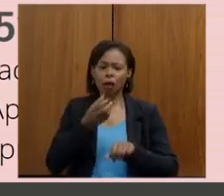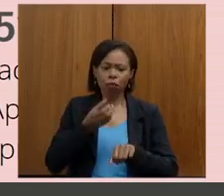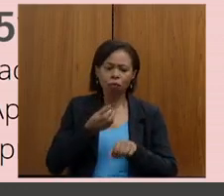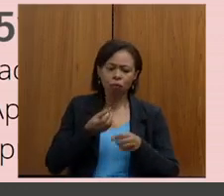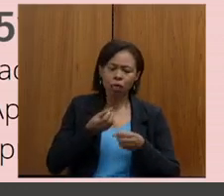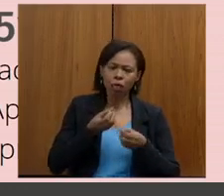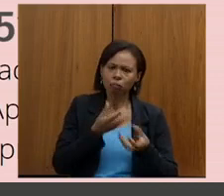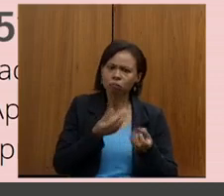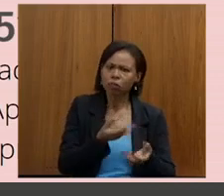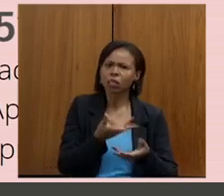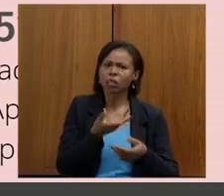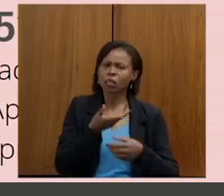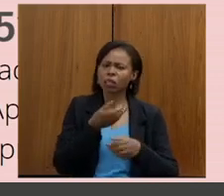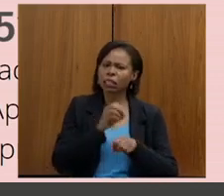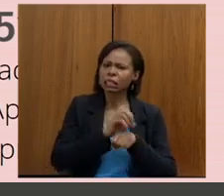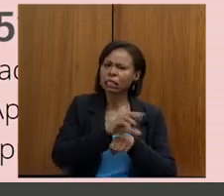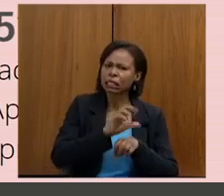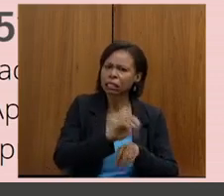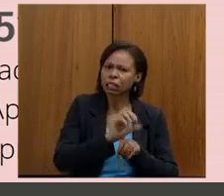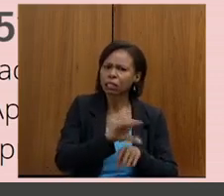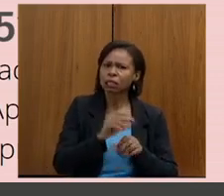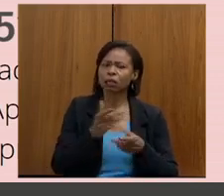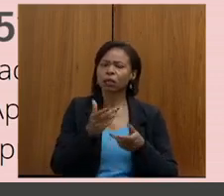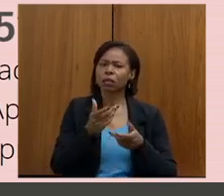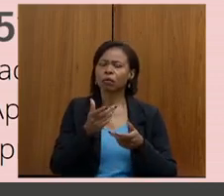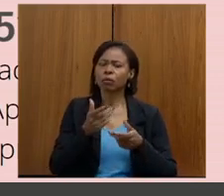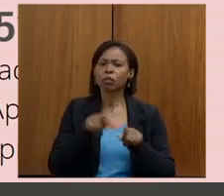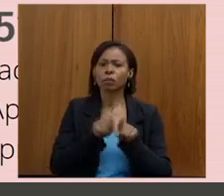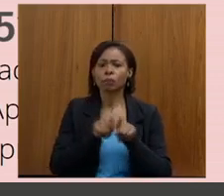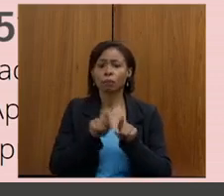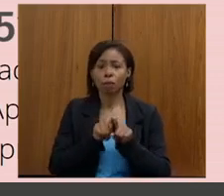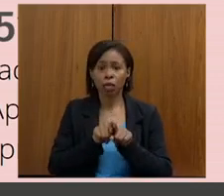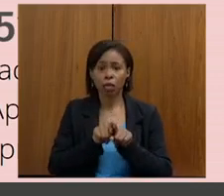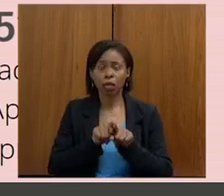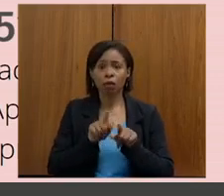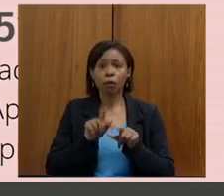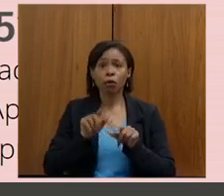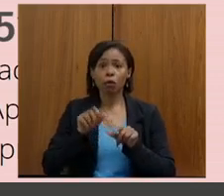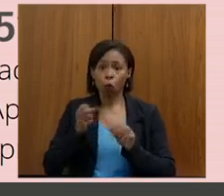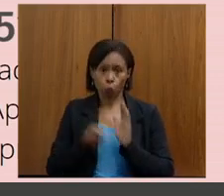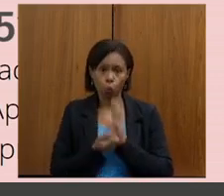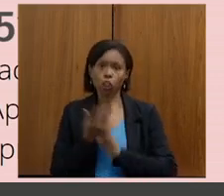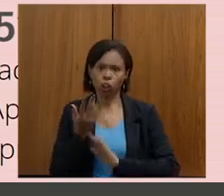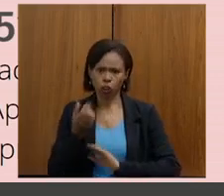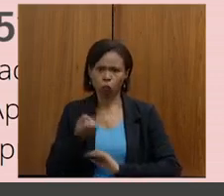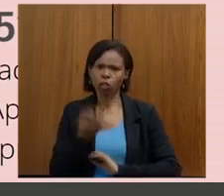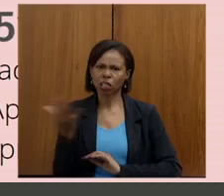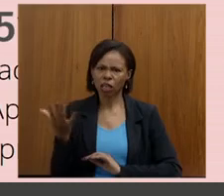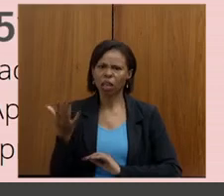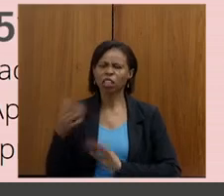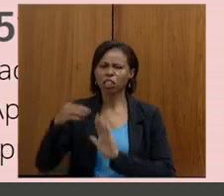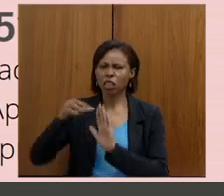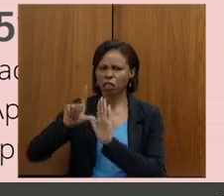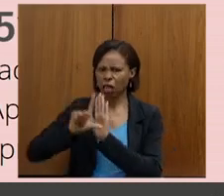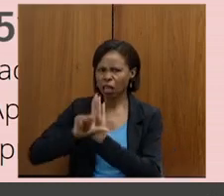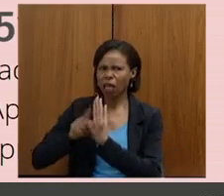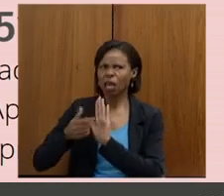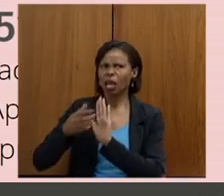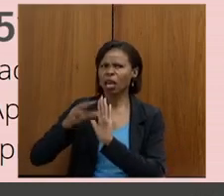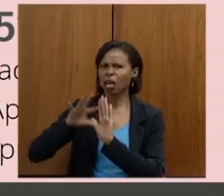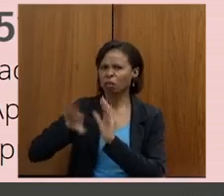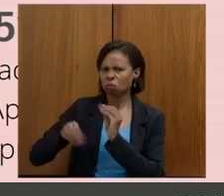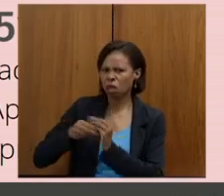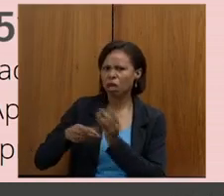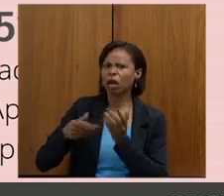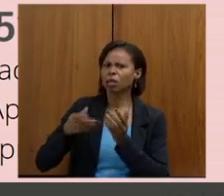pessoas que alocamos com ajuda dos Senhores daqui a pouco eu vou pagar os números com as emendas parlamentares foram inúmeros